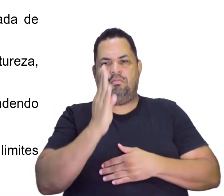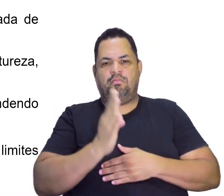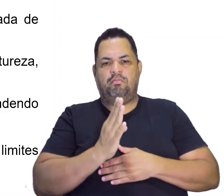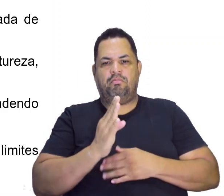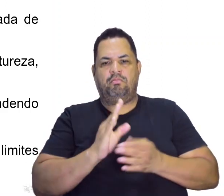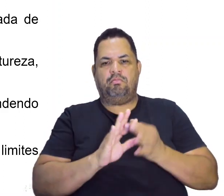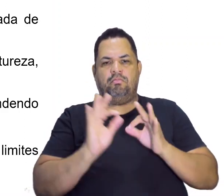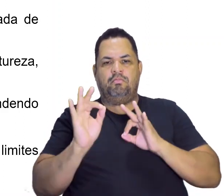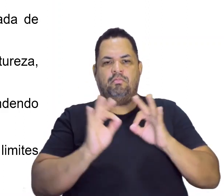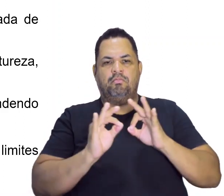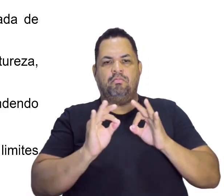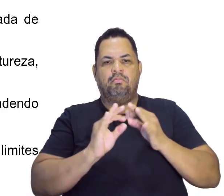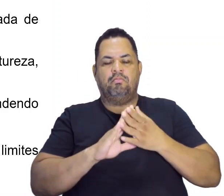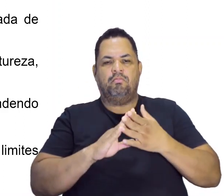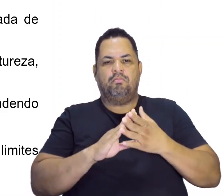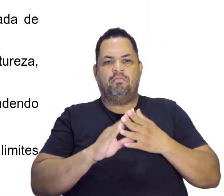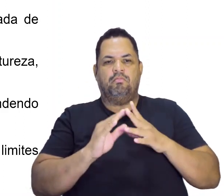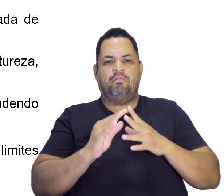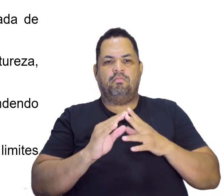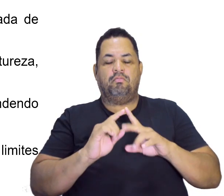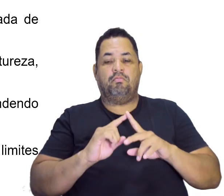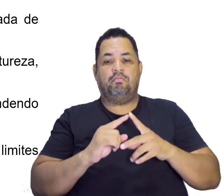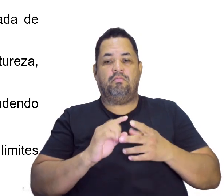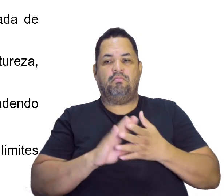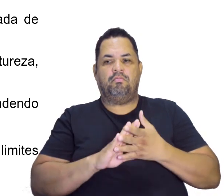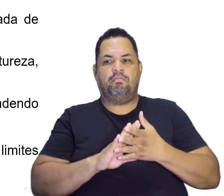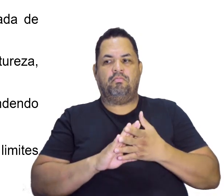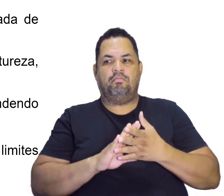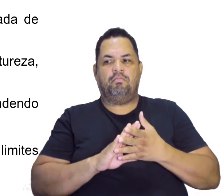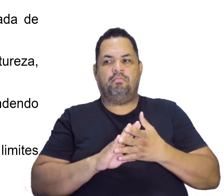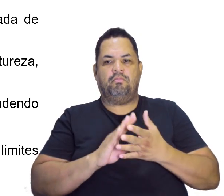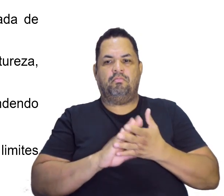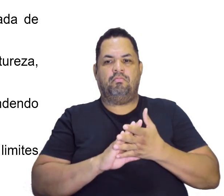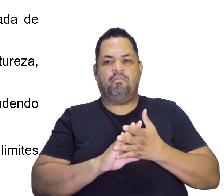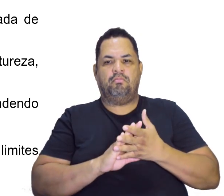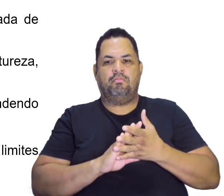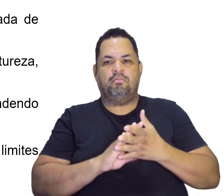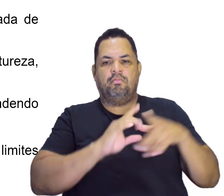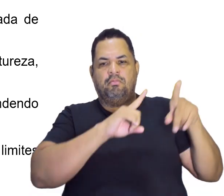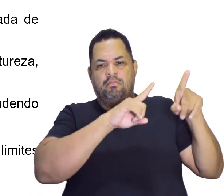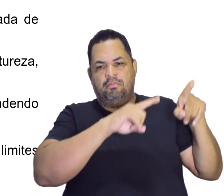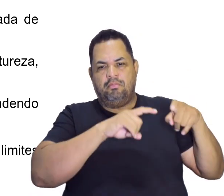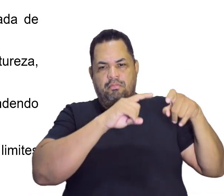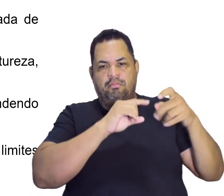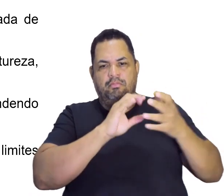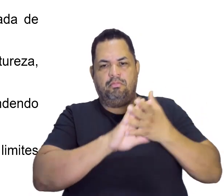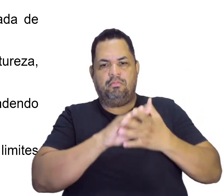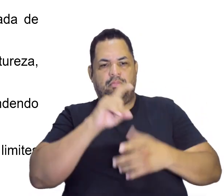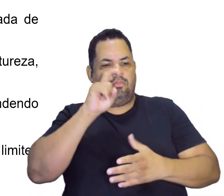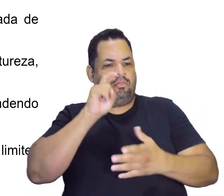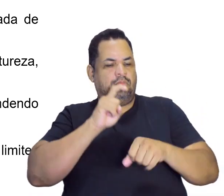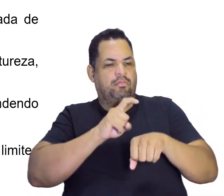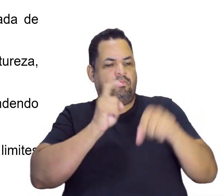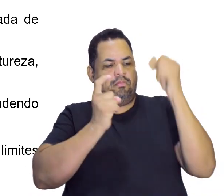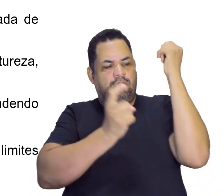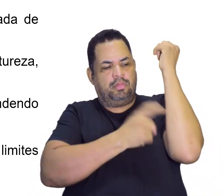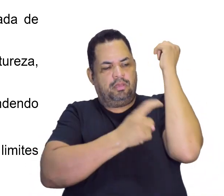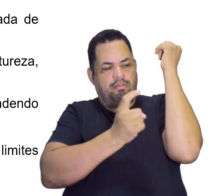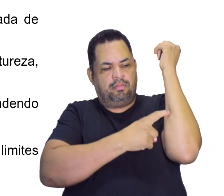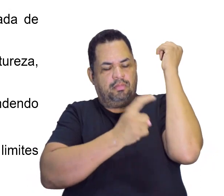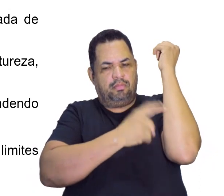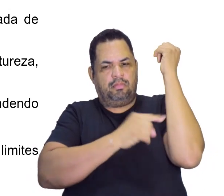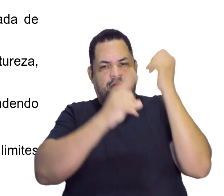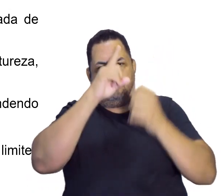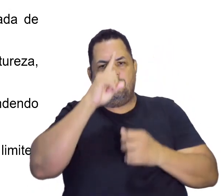brasileira, seu imenso valor. Cito do Pica-Pau Amarelo, Memórias Póstumas de